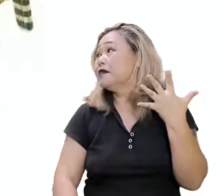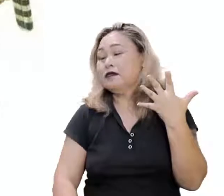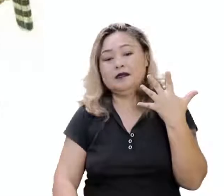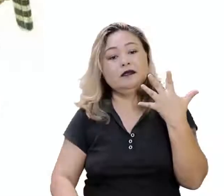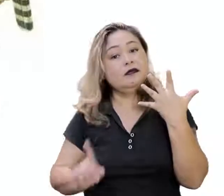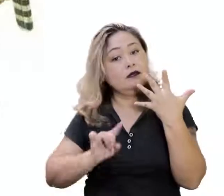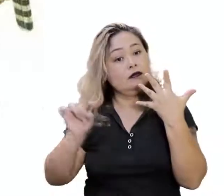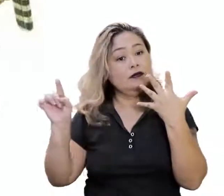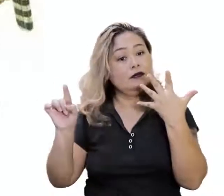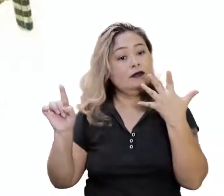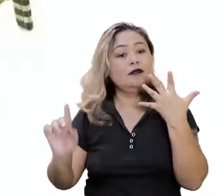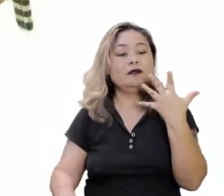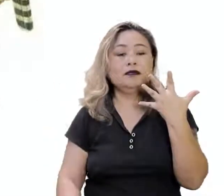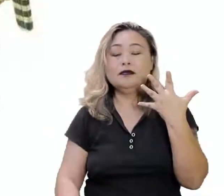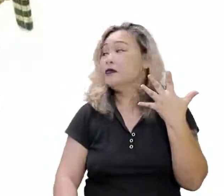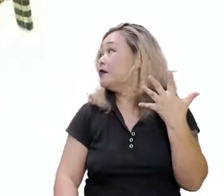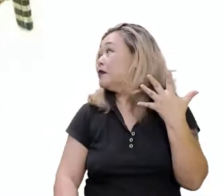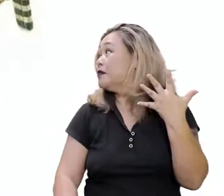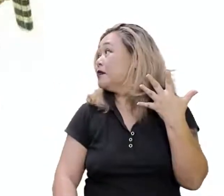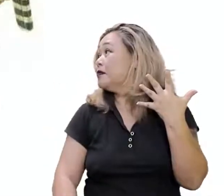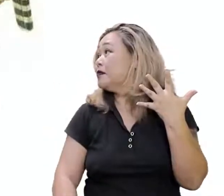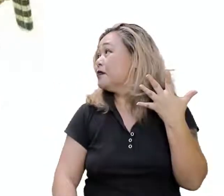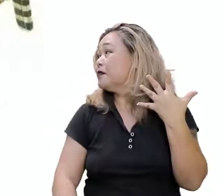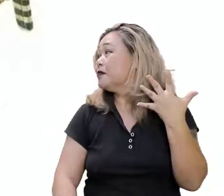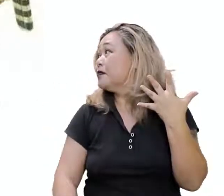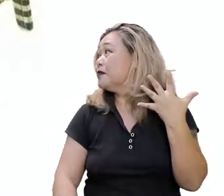Foi, perfeito, gratidão.